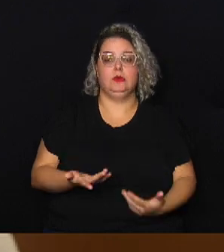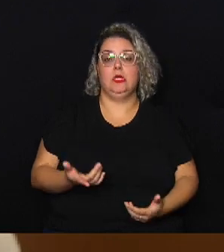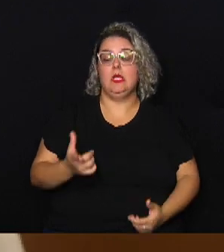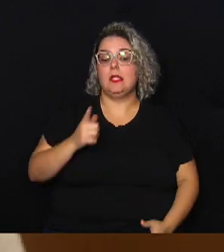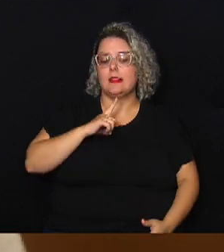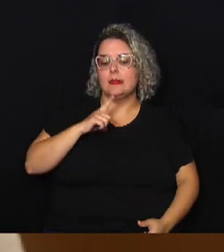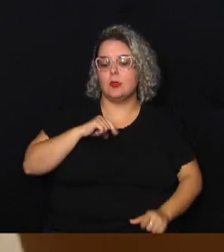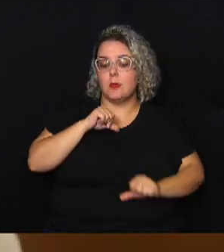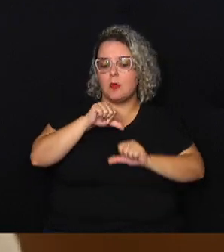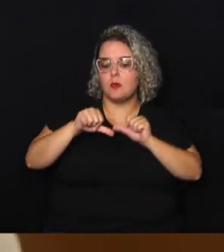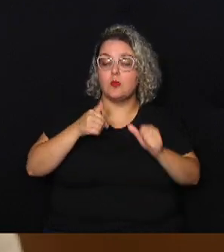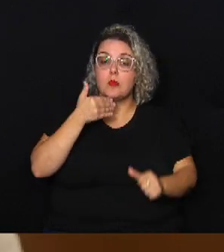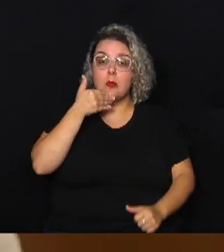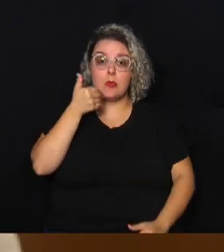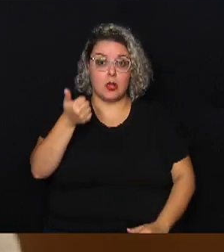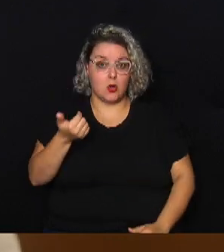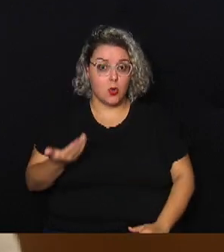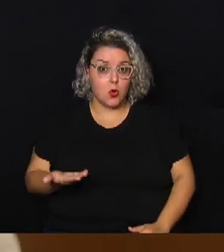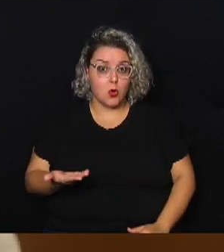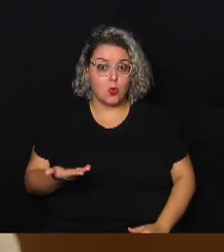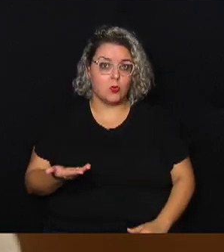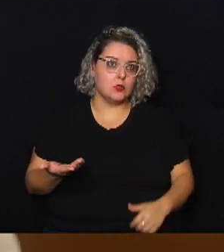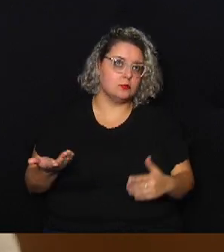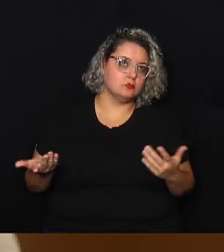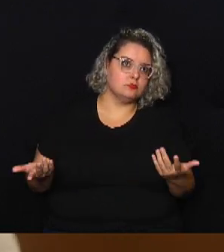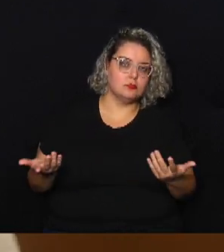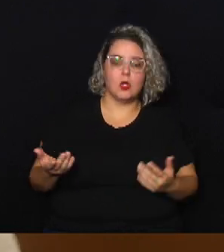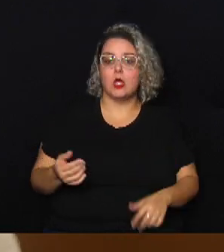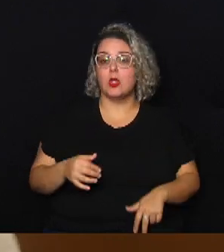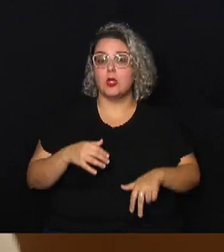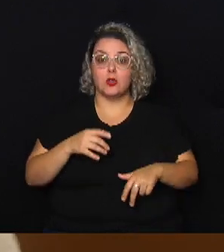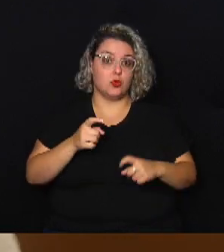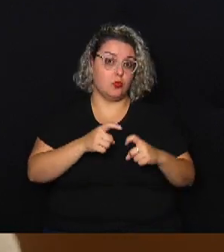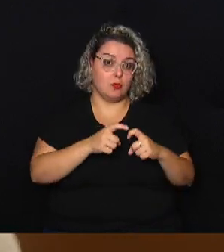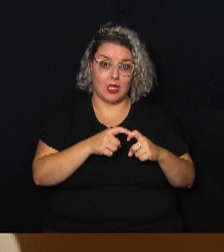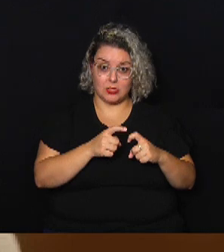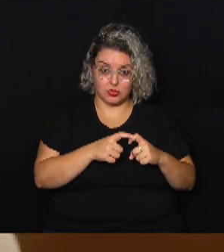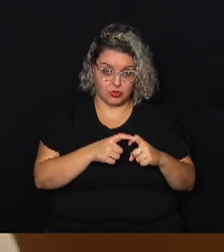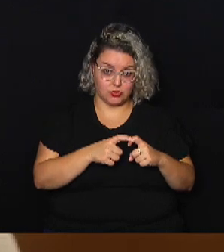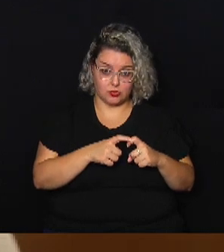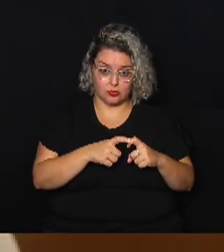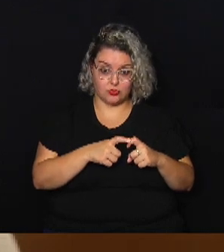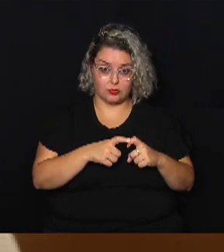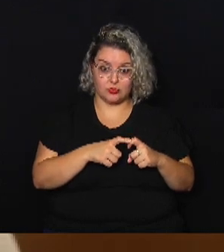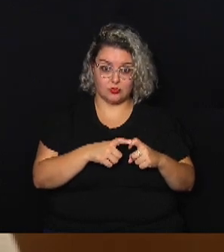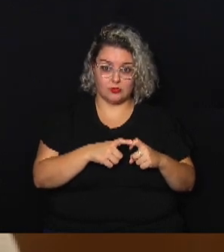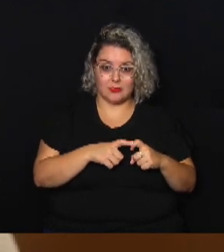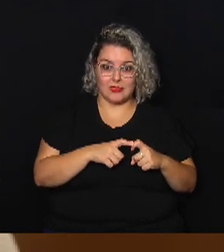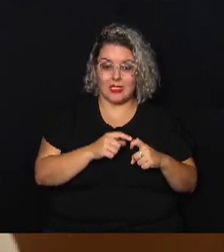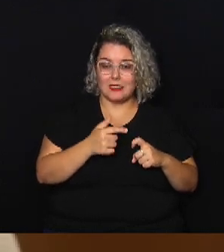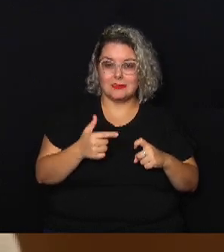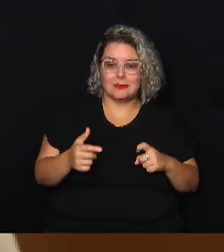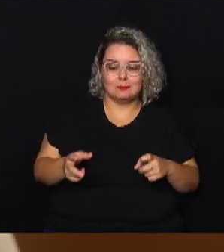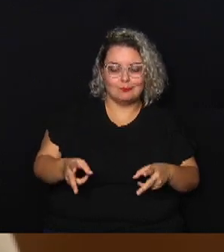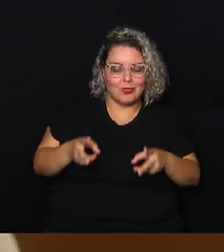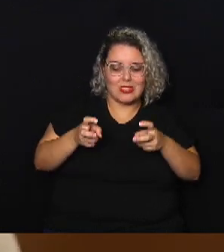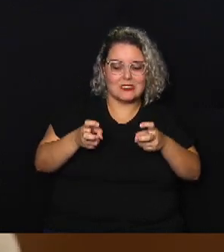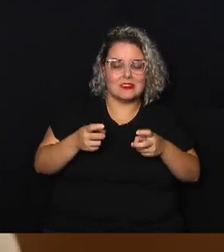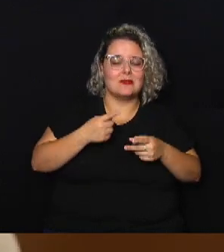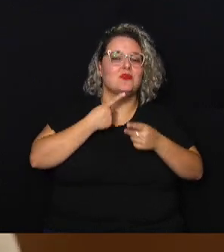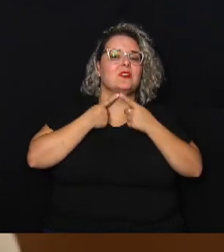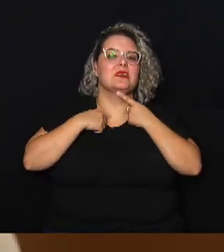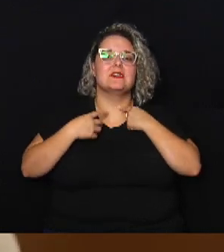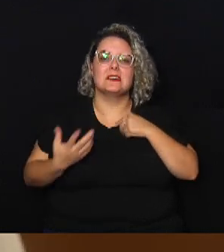mudança, uma melhora, e o médico ele não capta o desejo da paciente, não capta